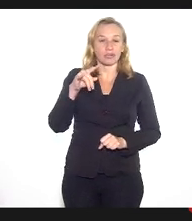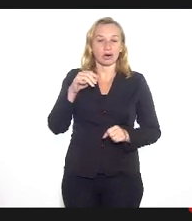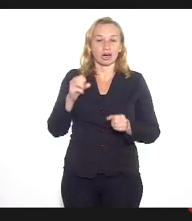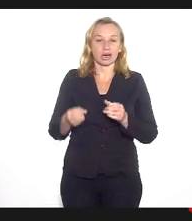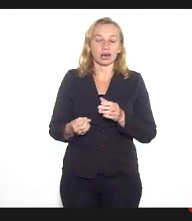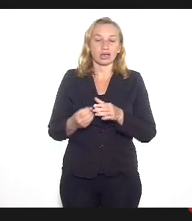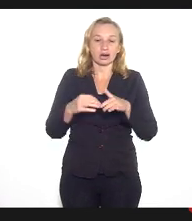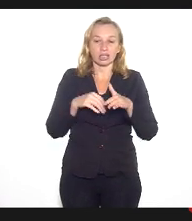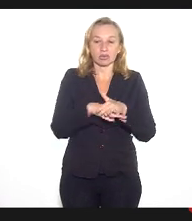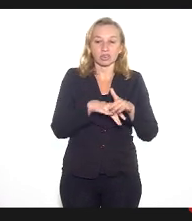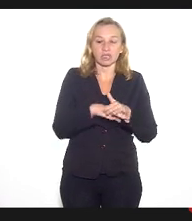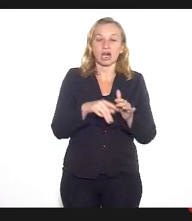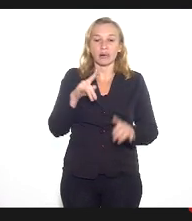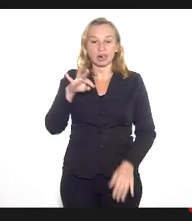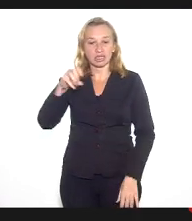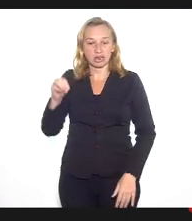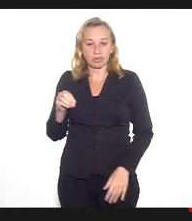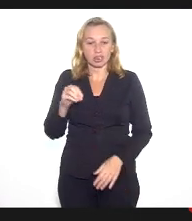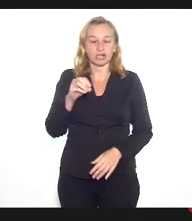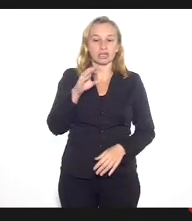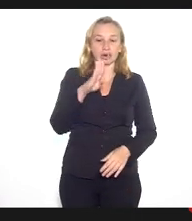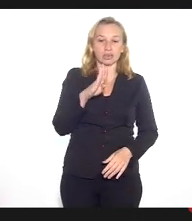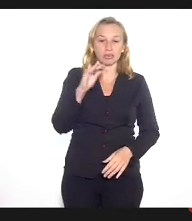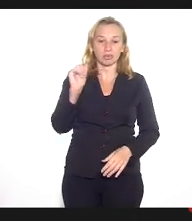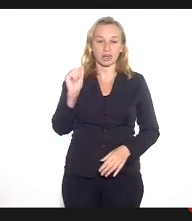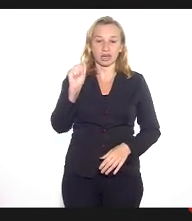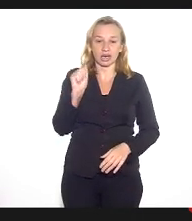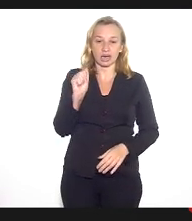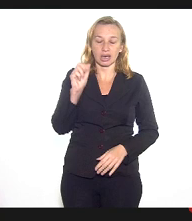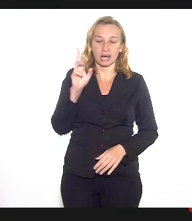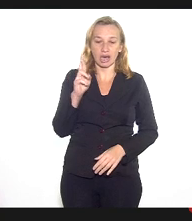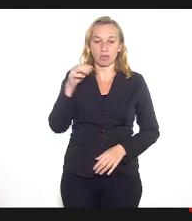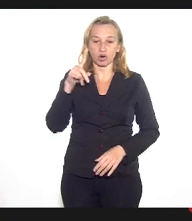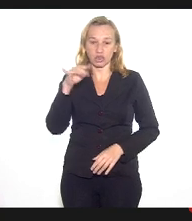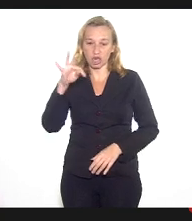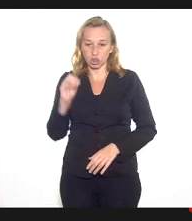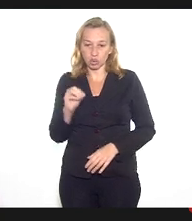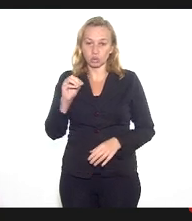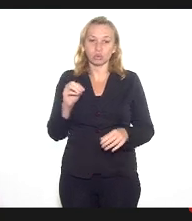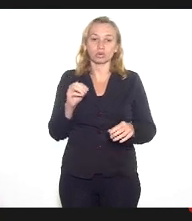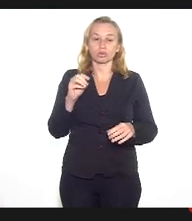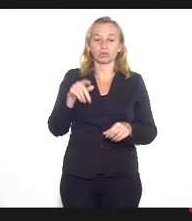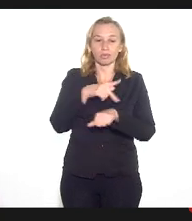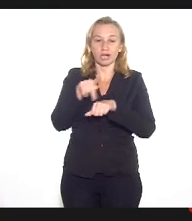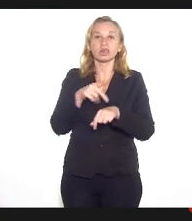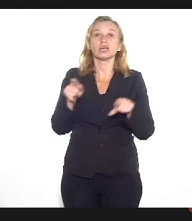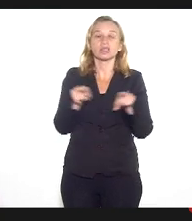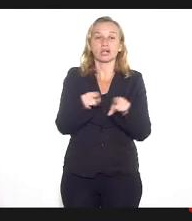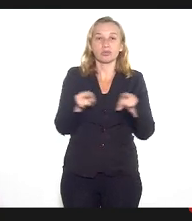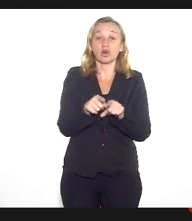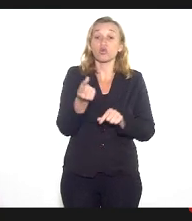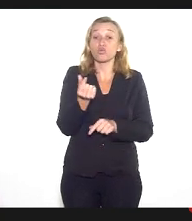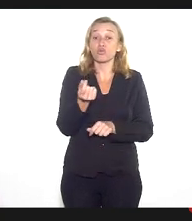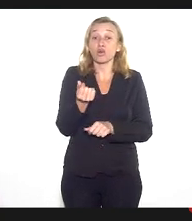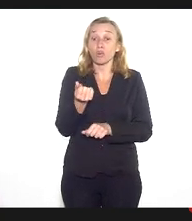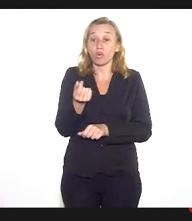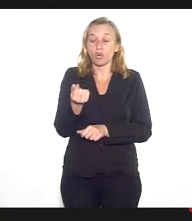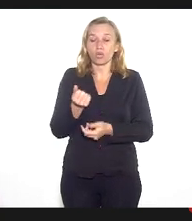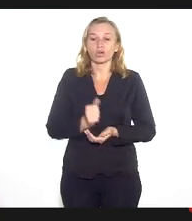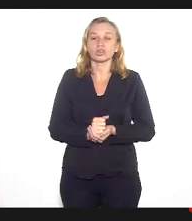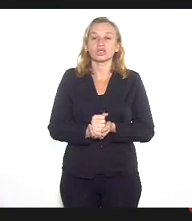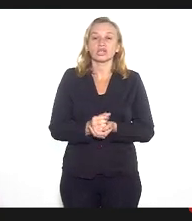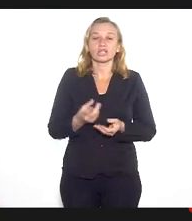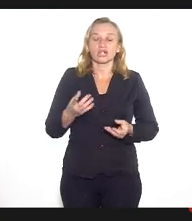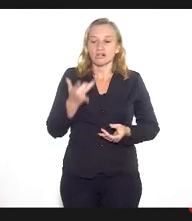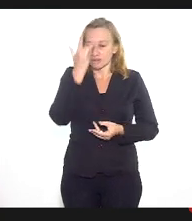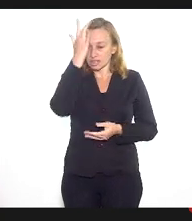distribuição de hidrocarbonetos existentes no país. Nesse quesito, também consideramos o custo e a